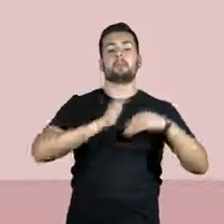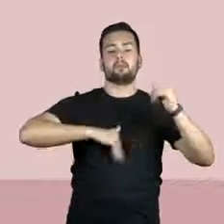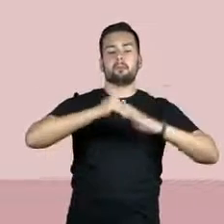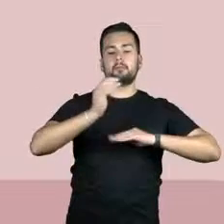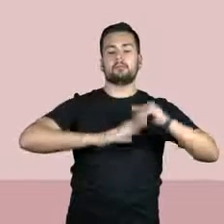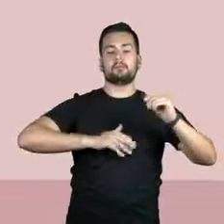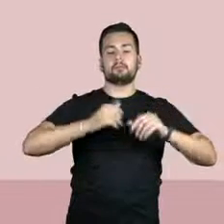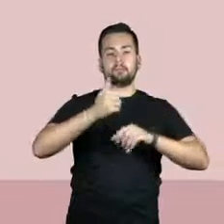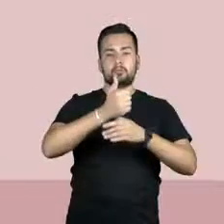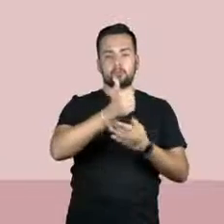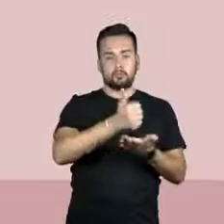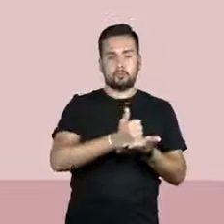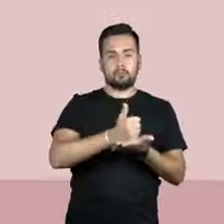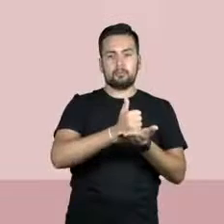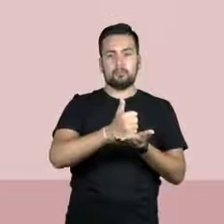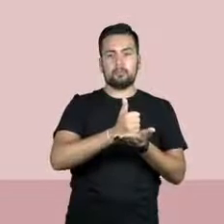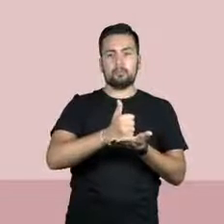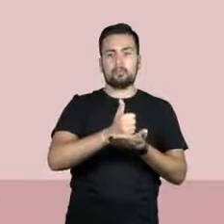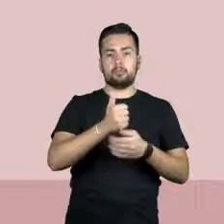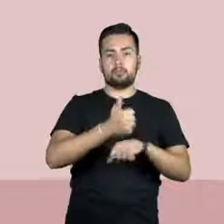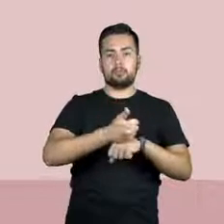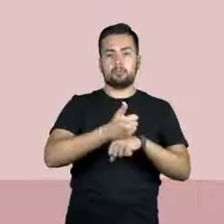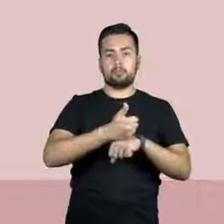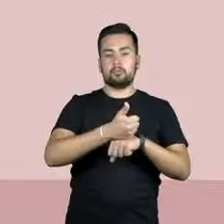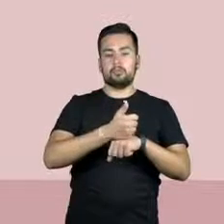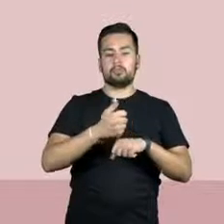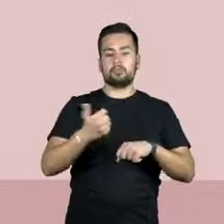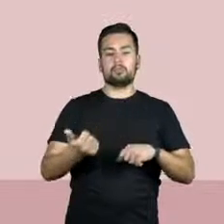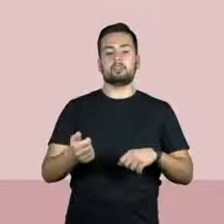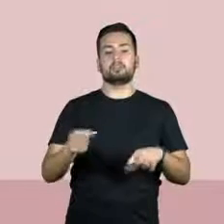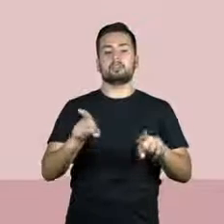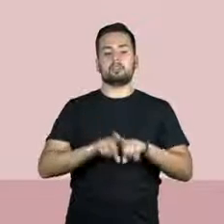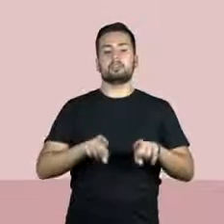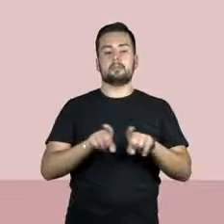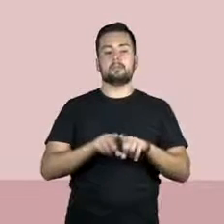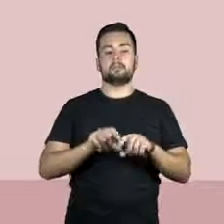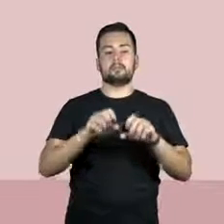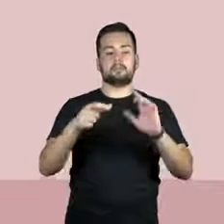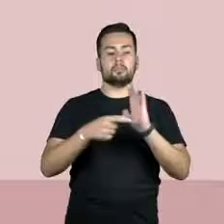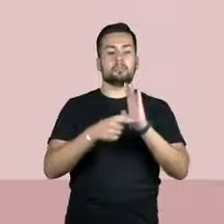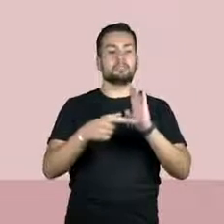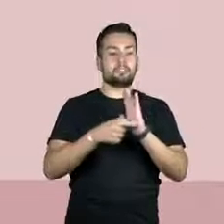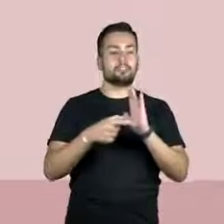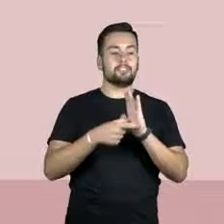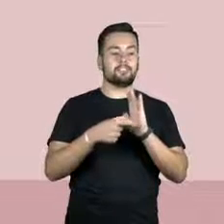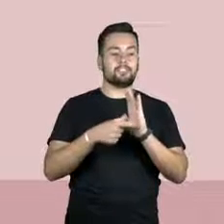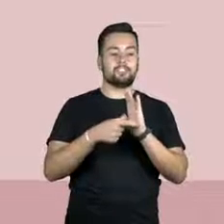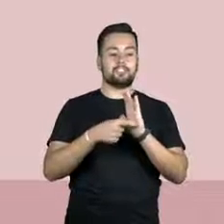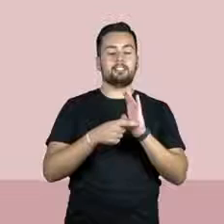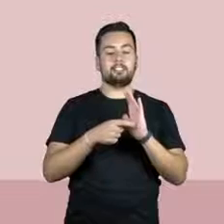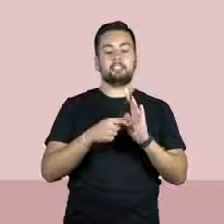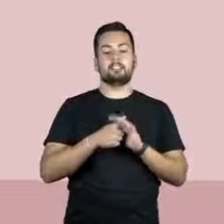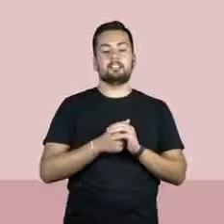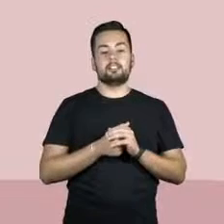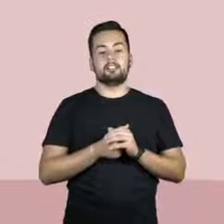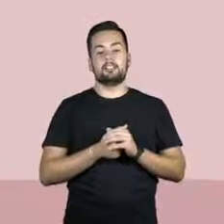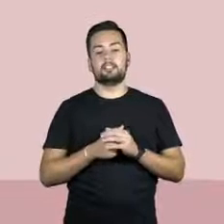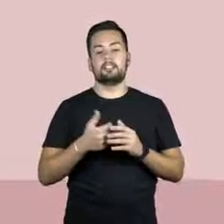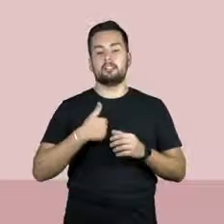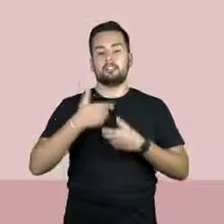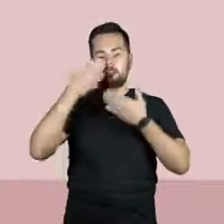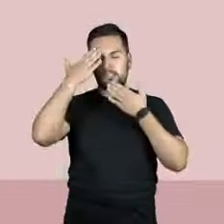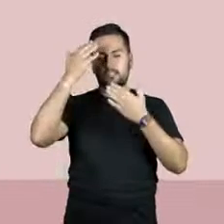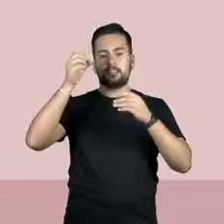profissional, né, trazendo um pouco mais para os softwares. Tá? Então, primeiramente, eu gostaria de agradecer, claro, a presença de